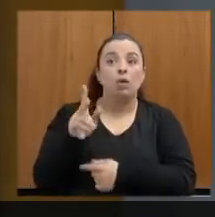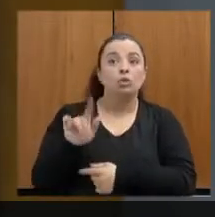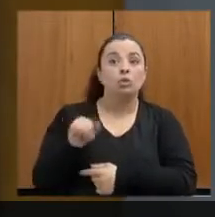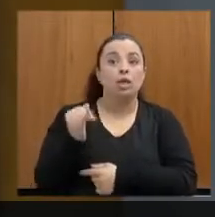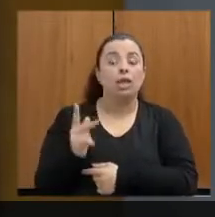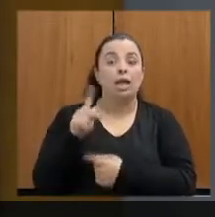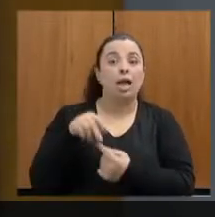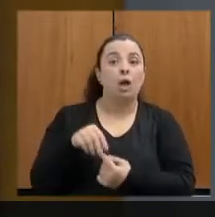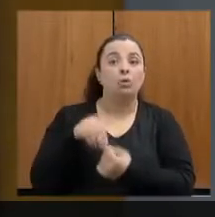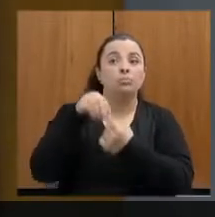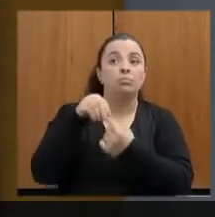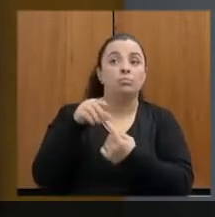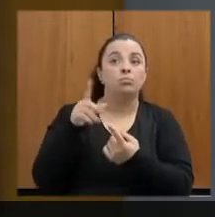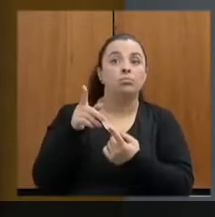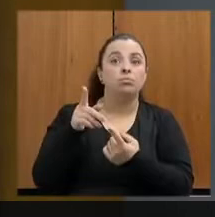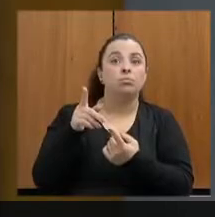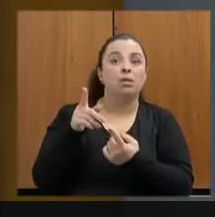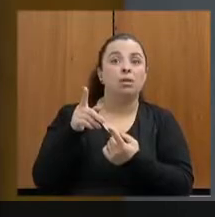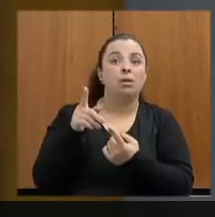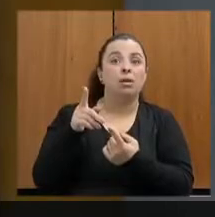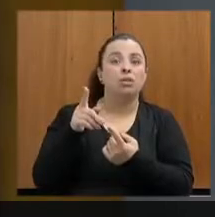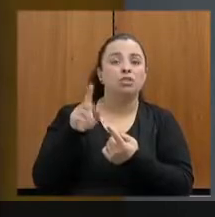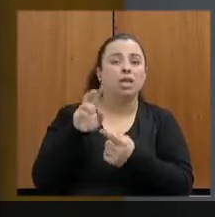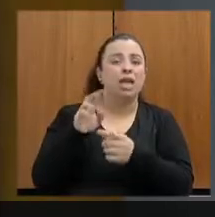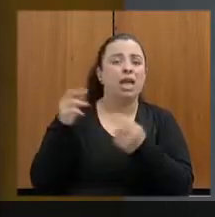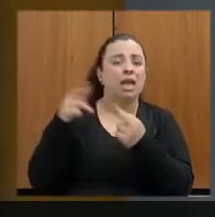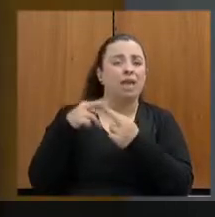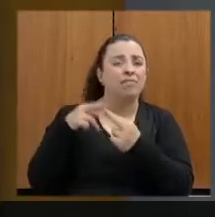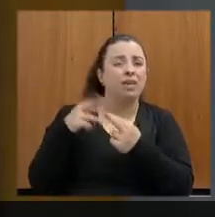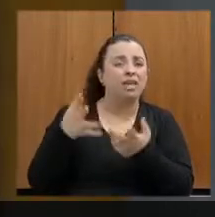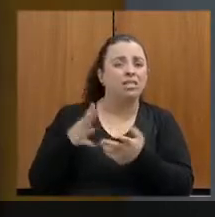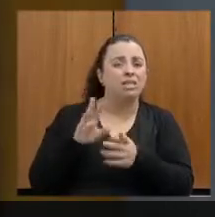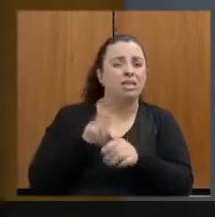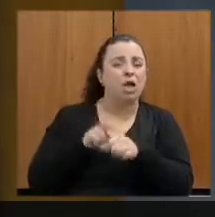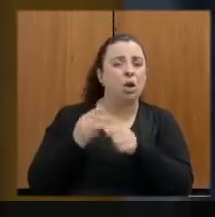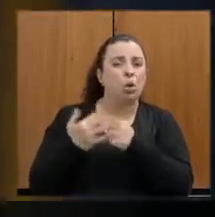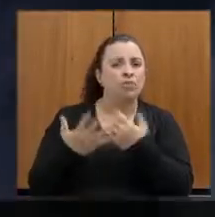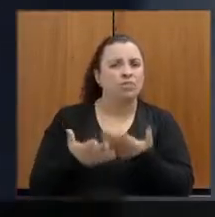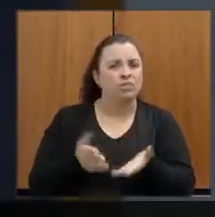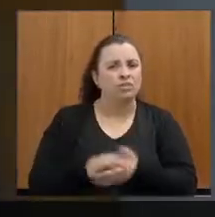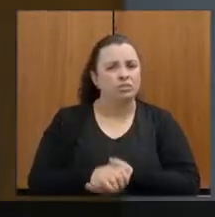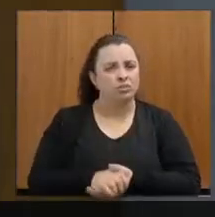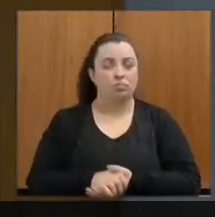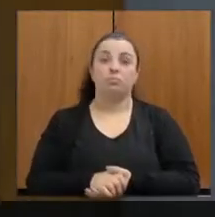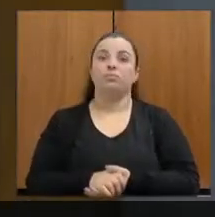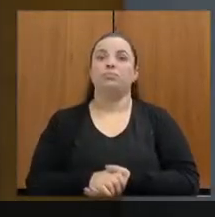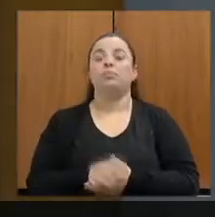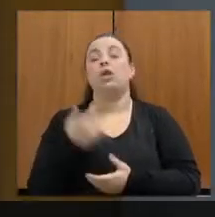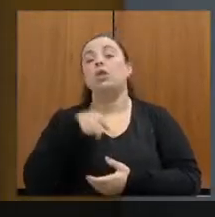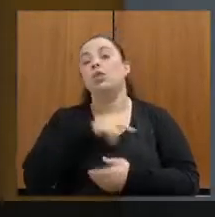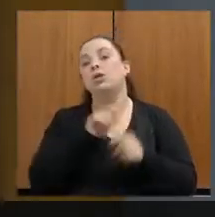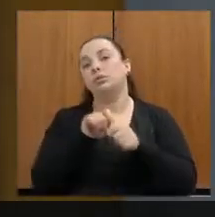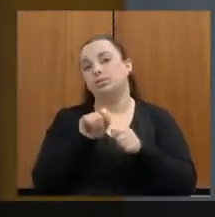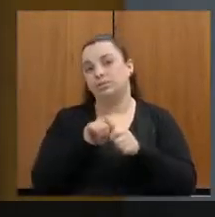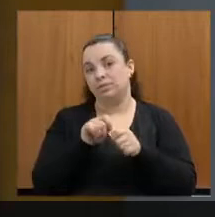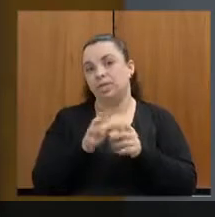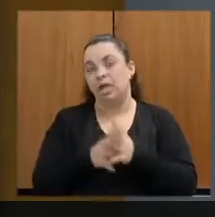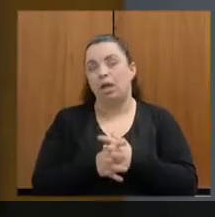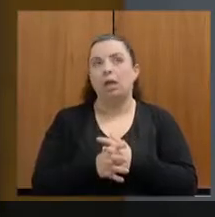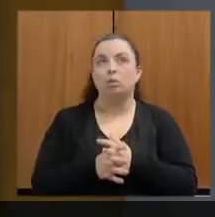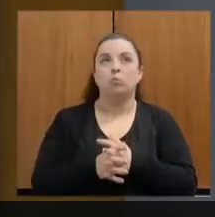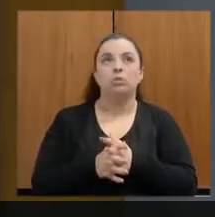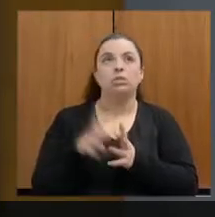todos nós fizemos vamos recebemos Secretário é de